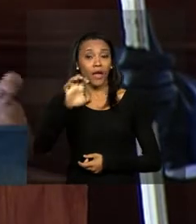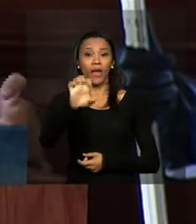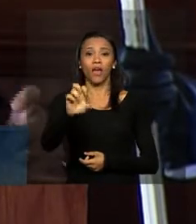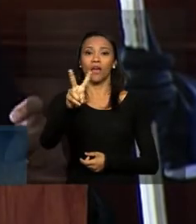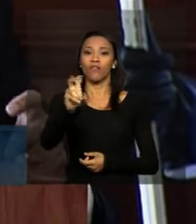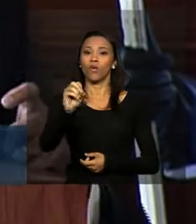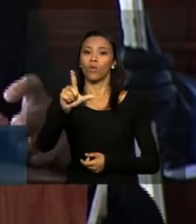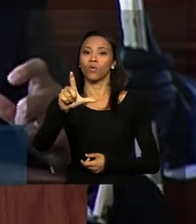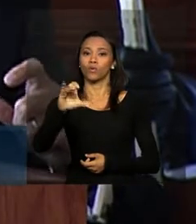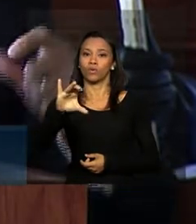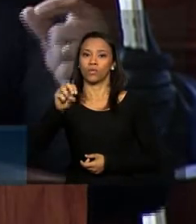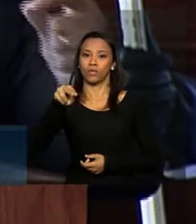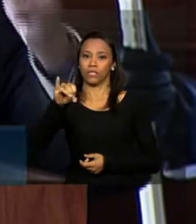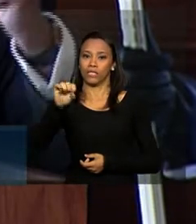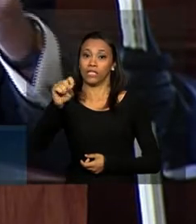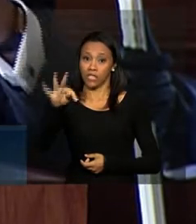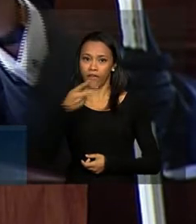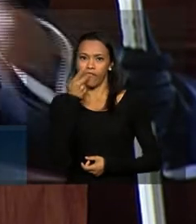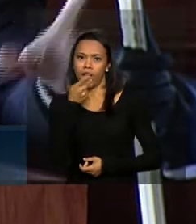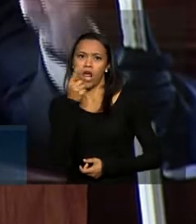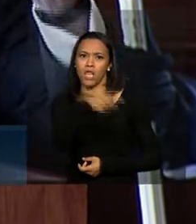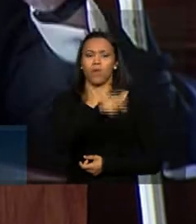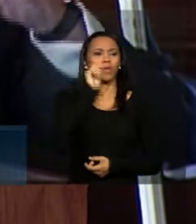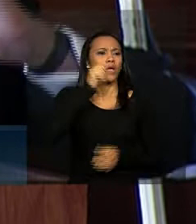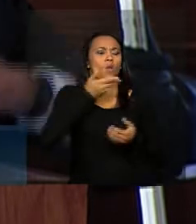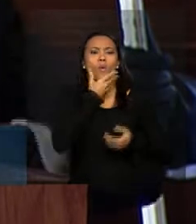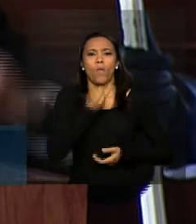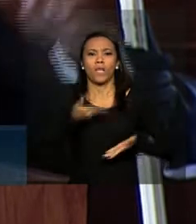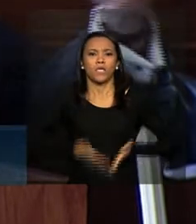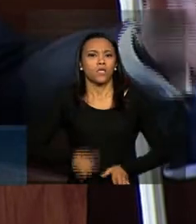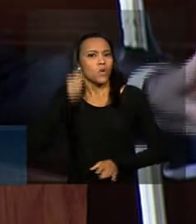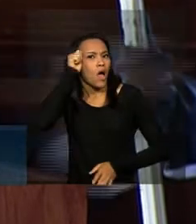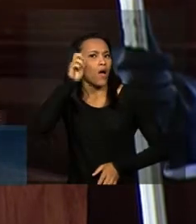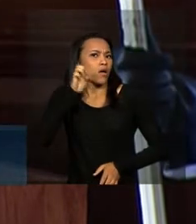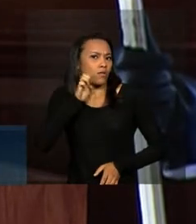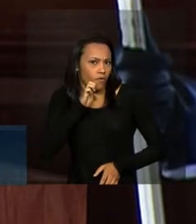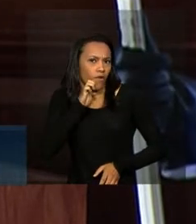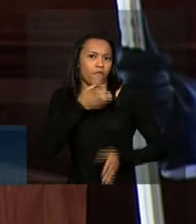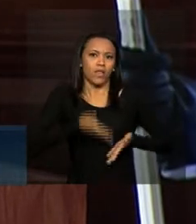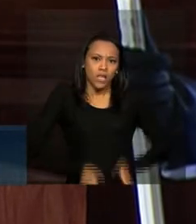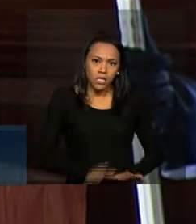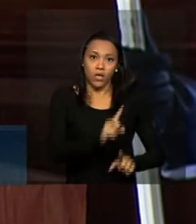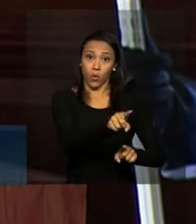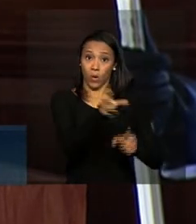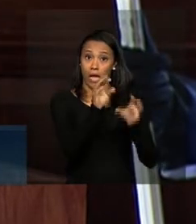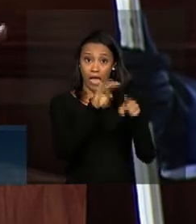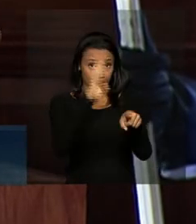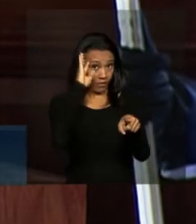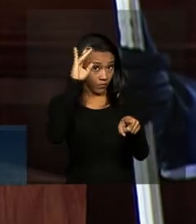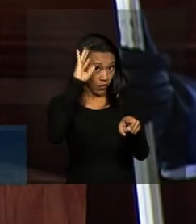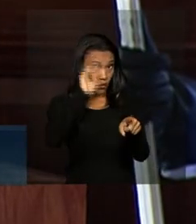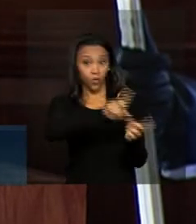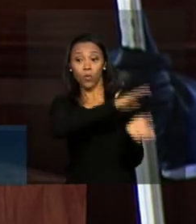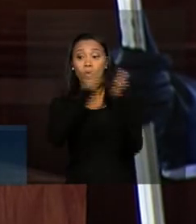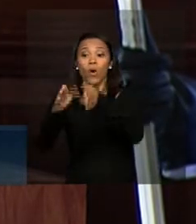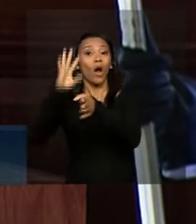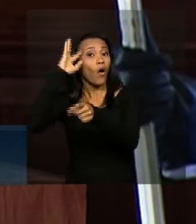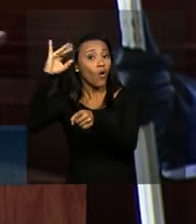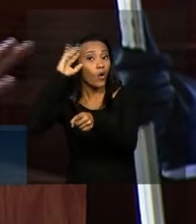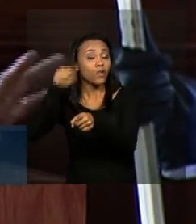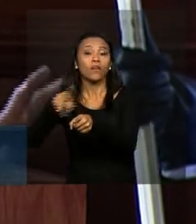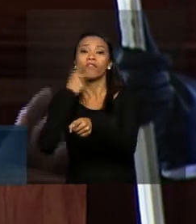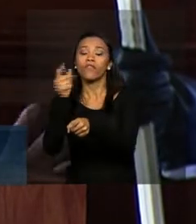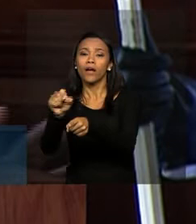que dizem que o homem nasceu de uma partícula no universo, no mar, onde seja. O Papa Francisco disse, olha,